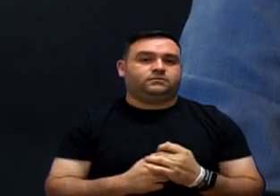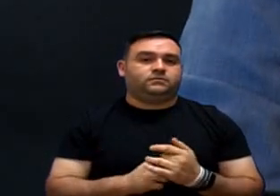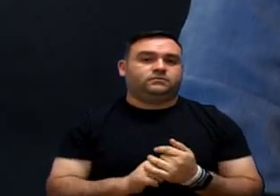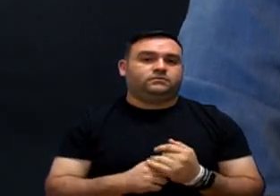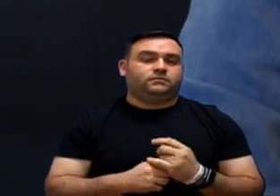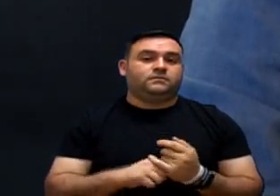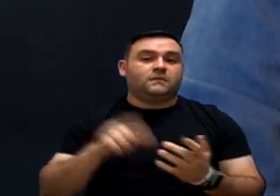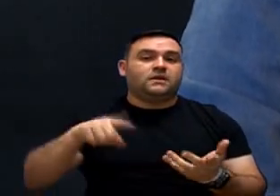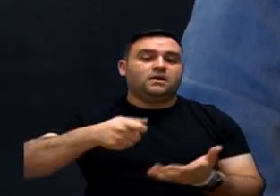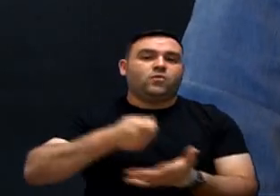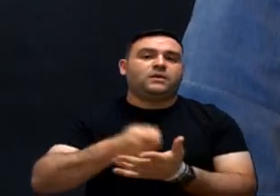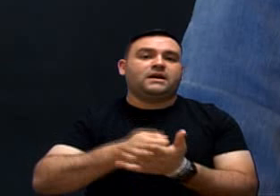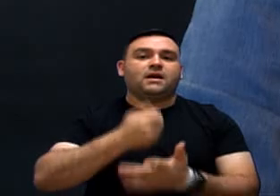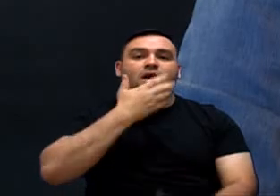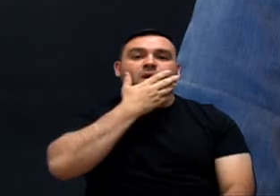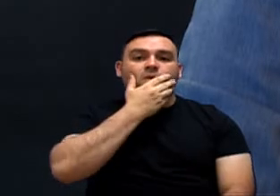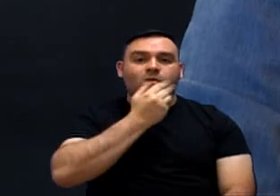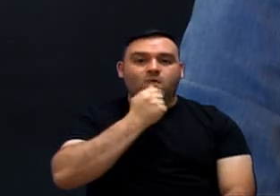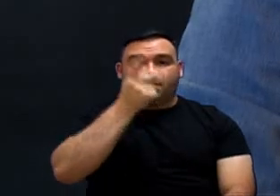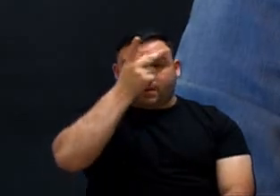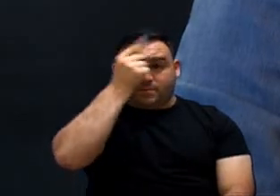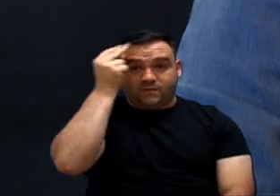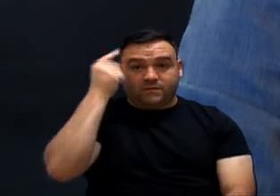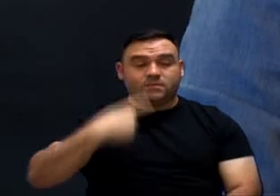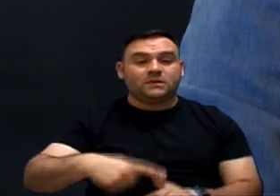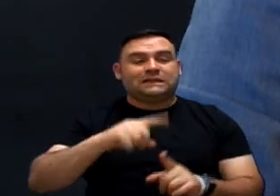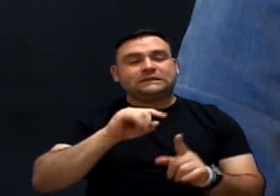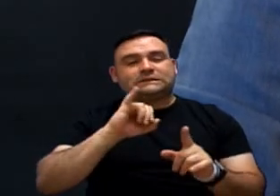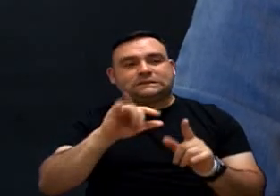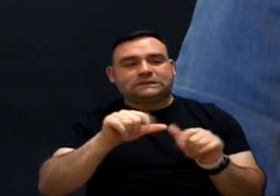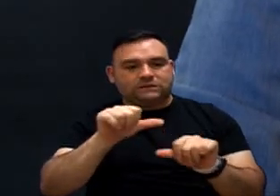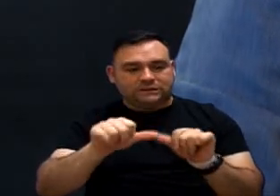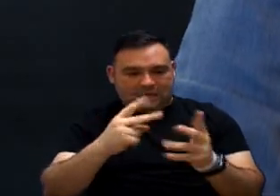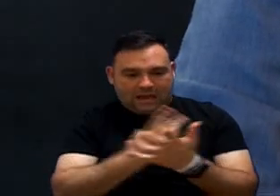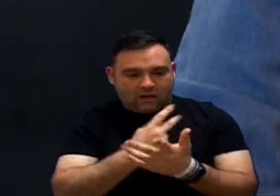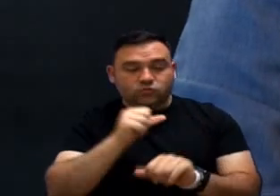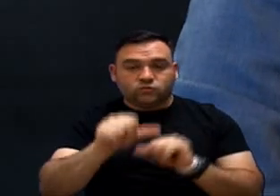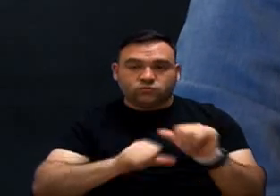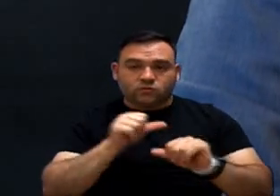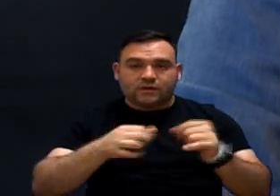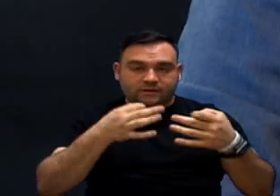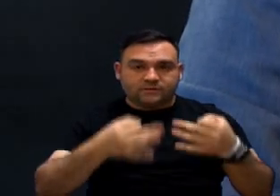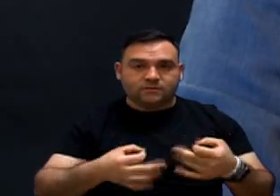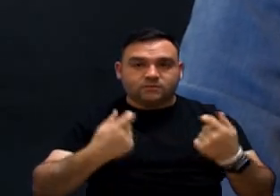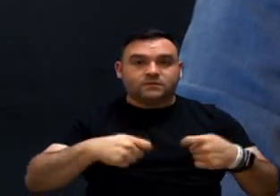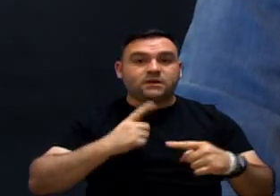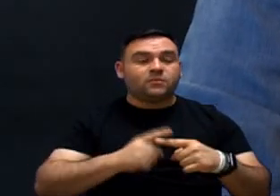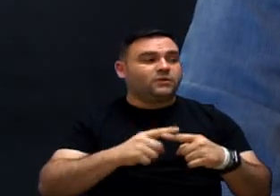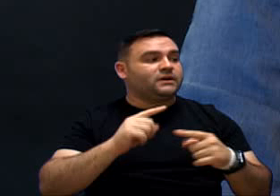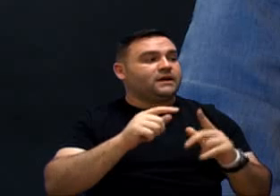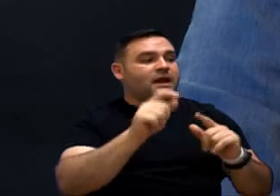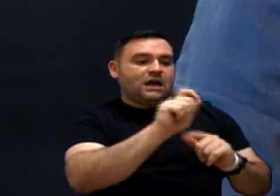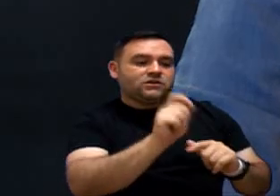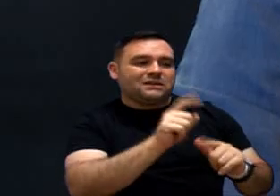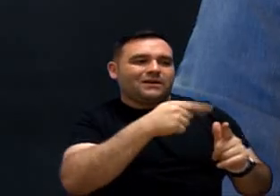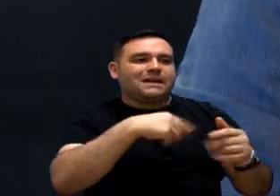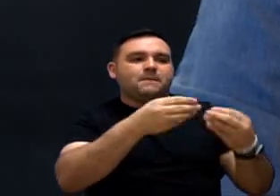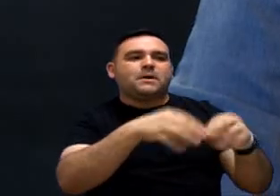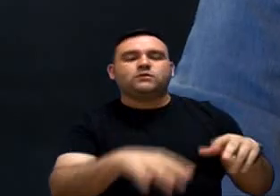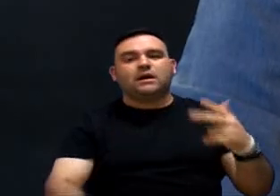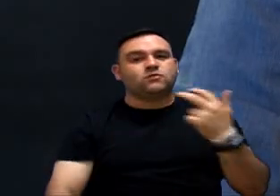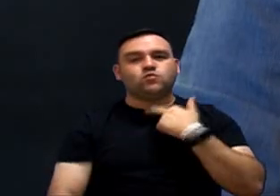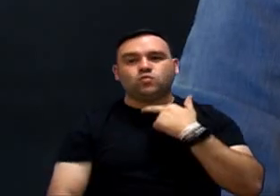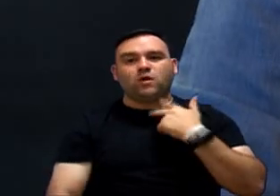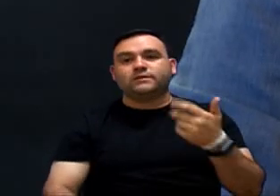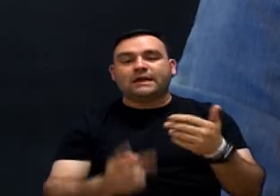uma obrigação do prefeito corrigir, se teve algum erro, corrigir, porque nenhuma entidade pode ficar prejudicada